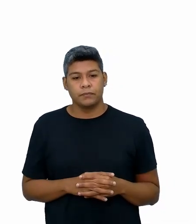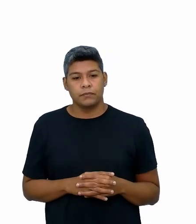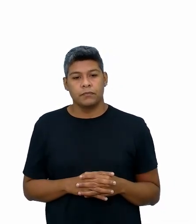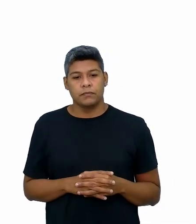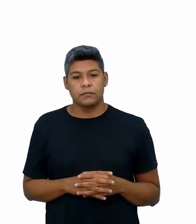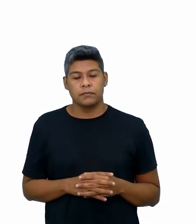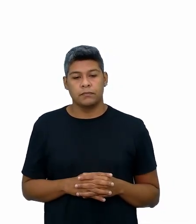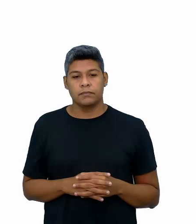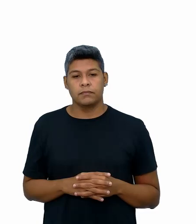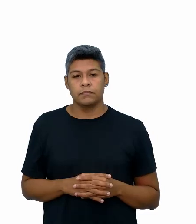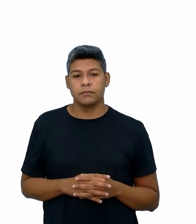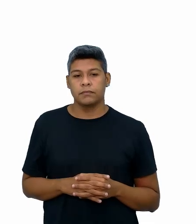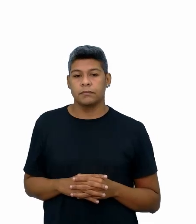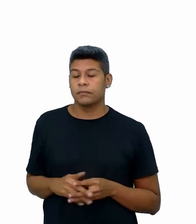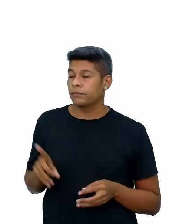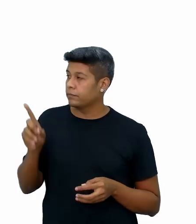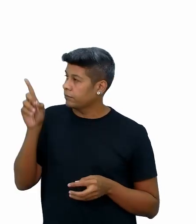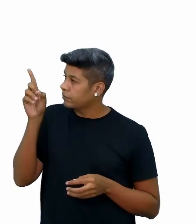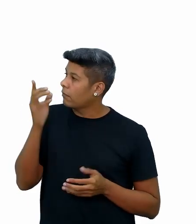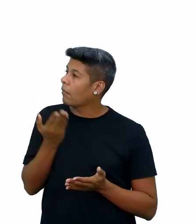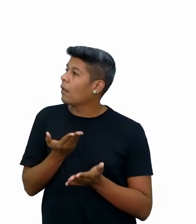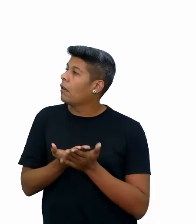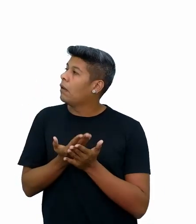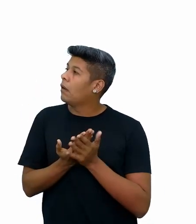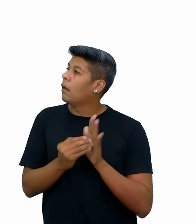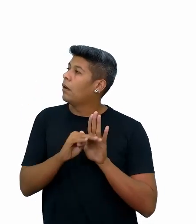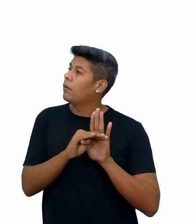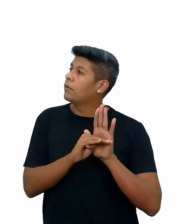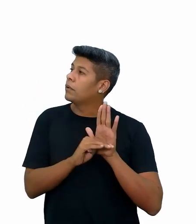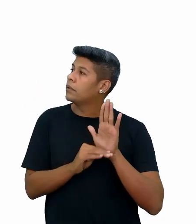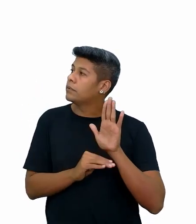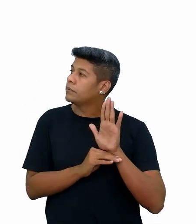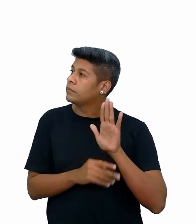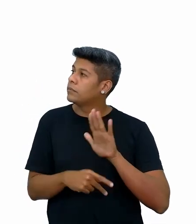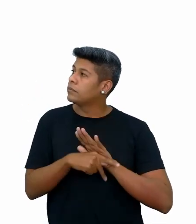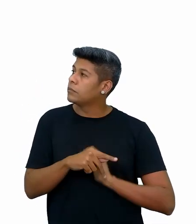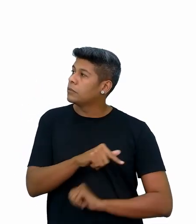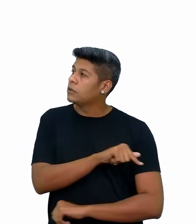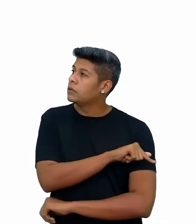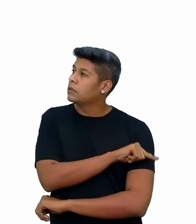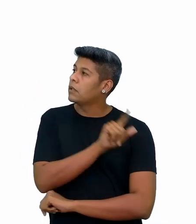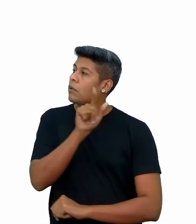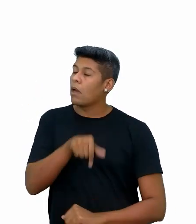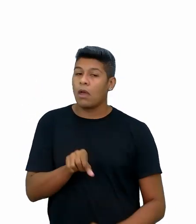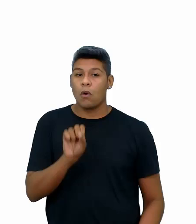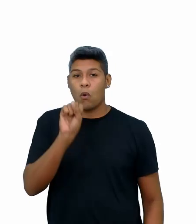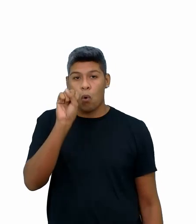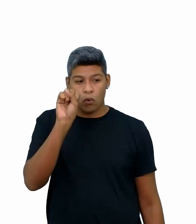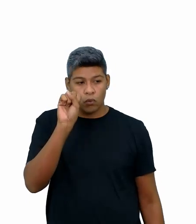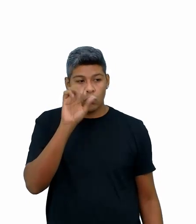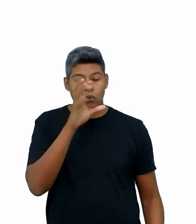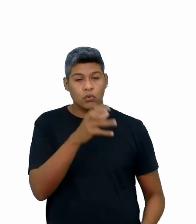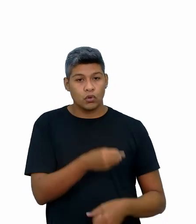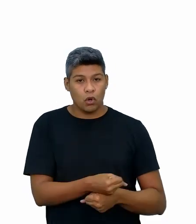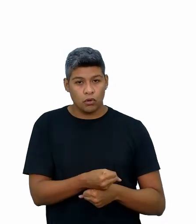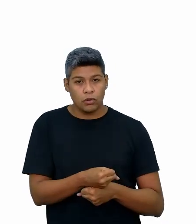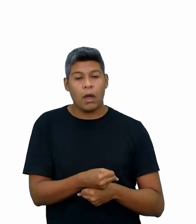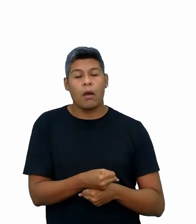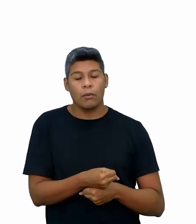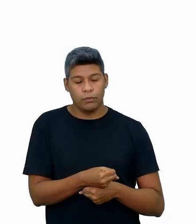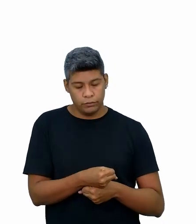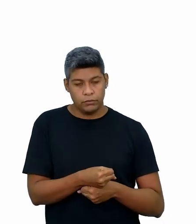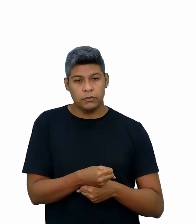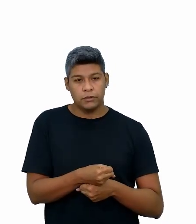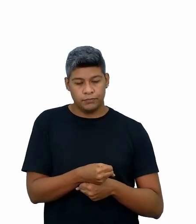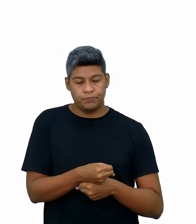uma proposição das aulas, né, da sequência de atividades 3 aí do 7º ano, que são as 8 aulas que compõem a